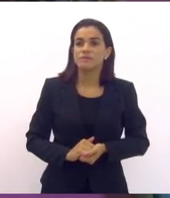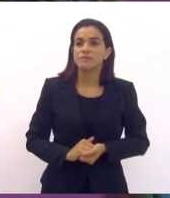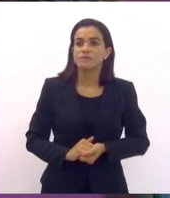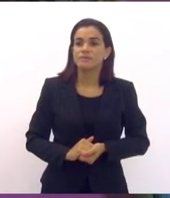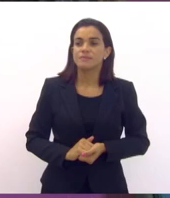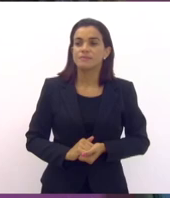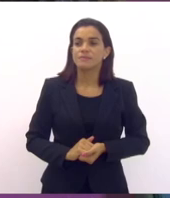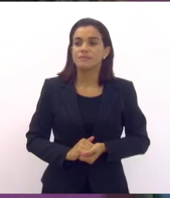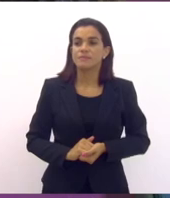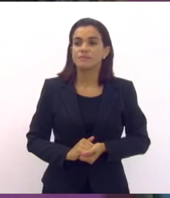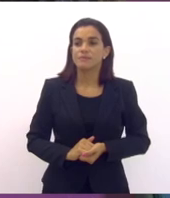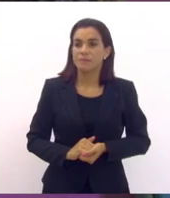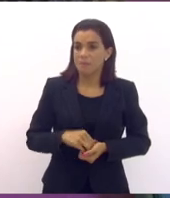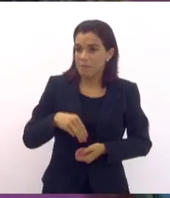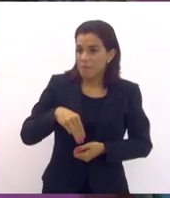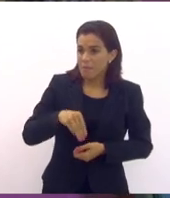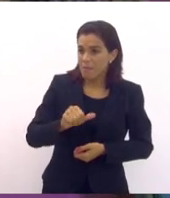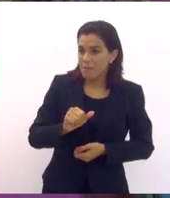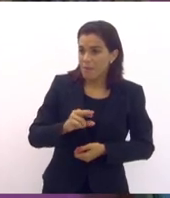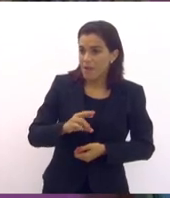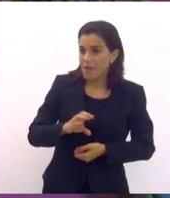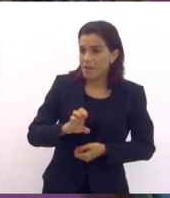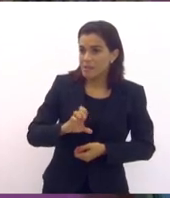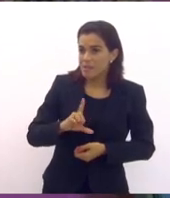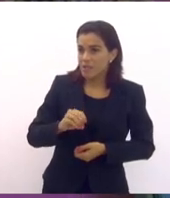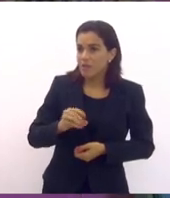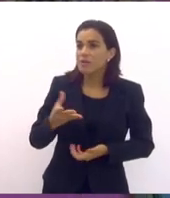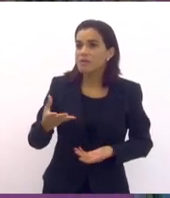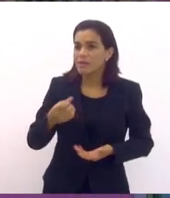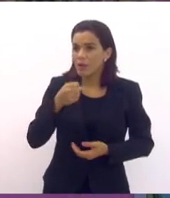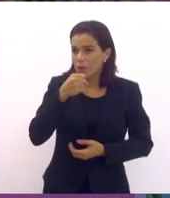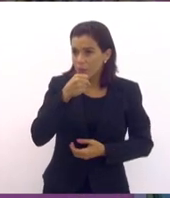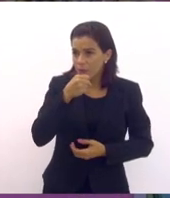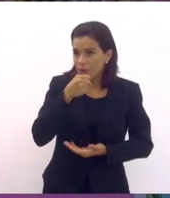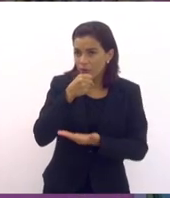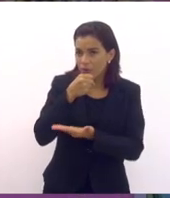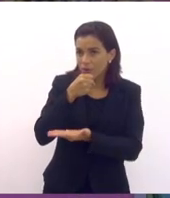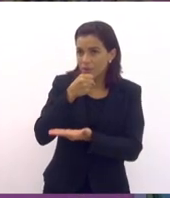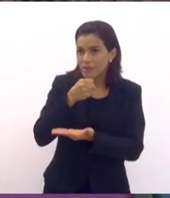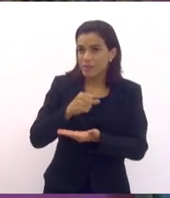tem Marcela e cadê o microfone do Marcela